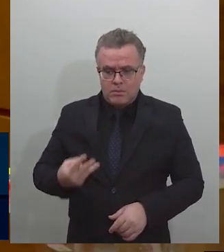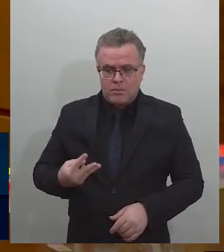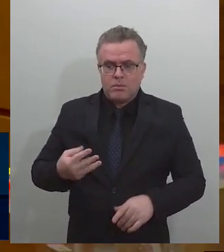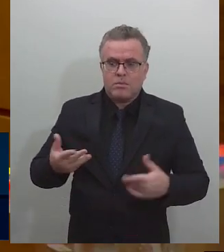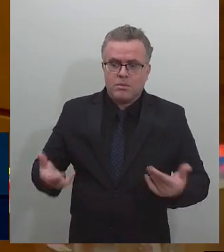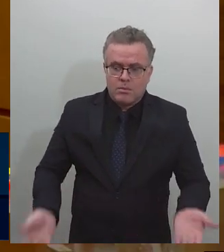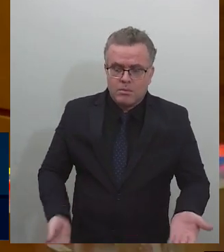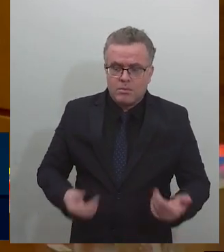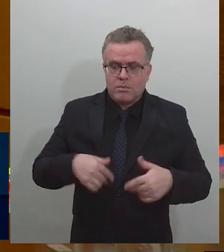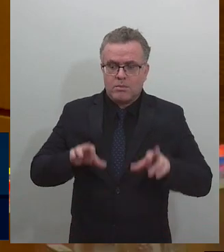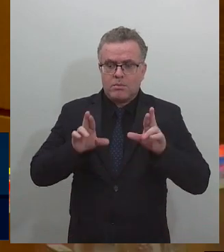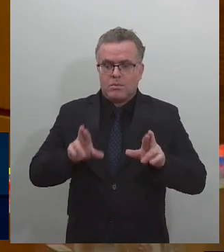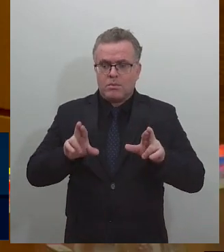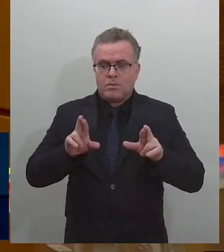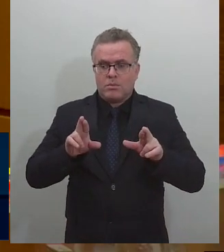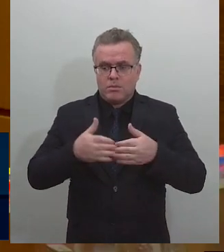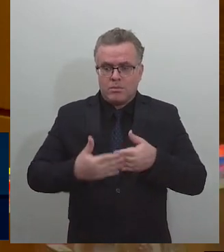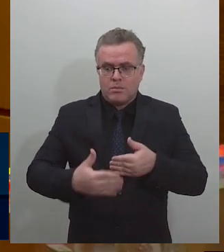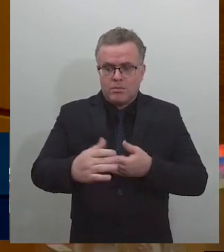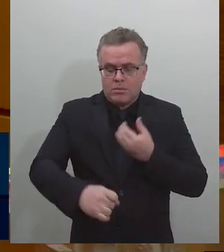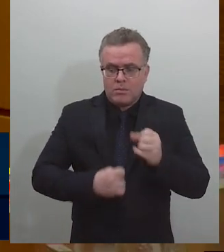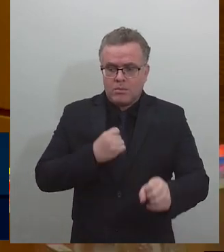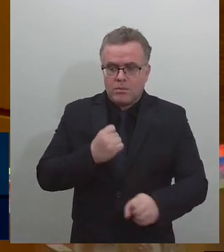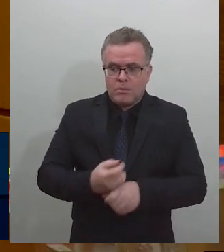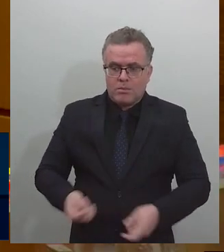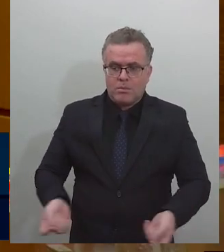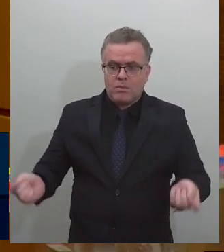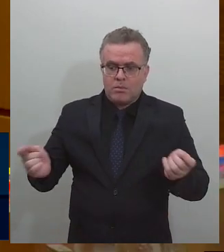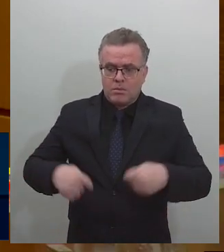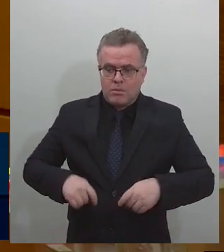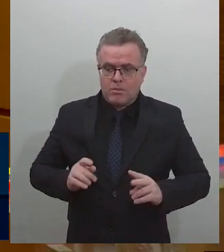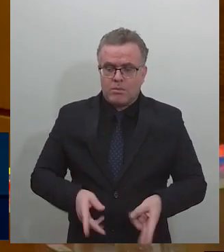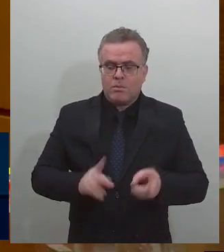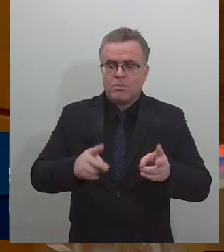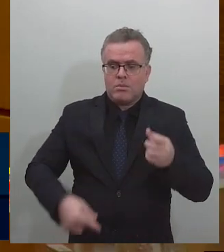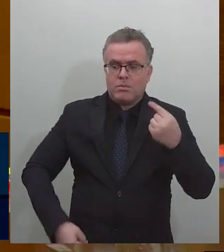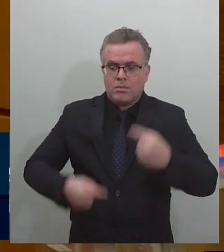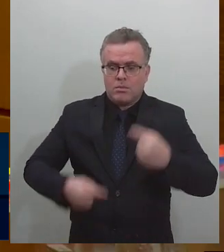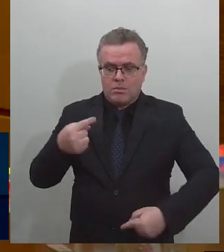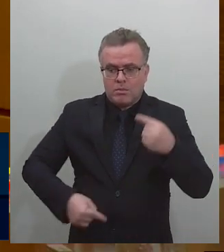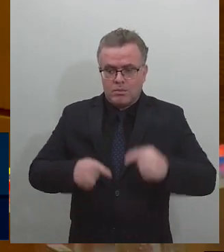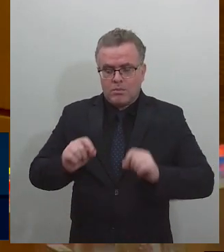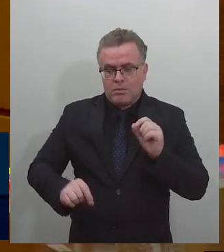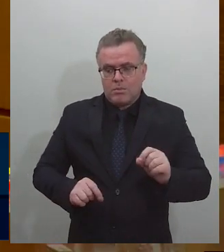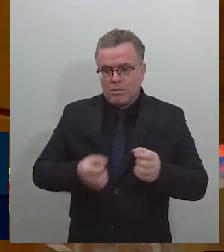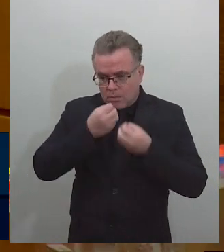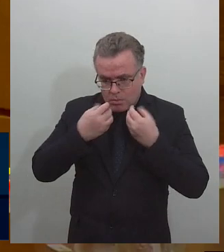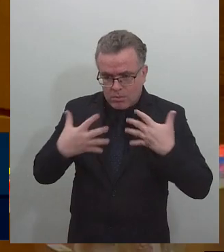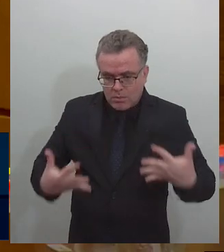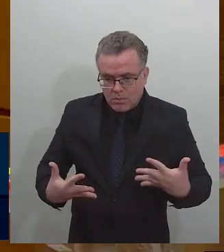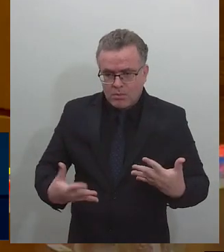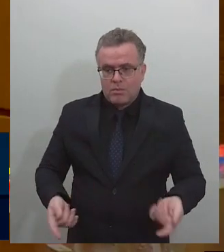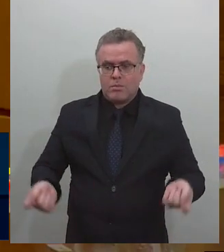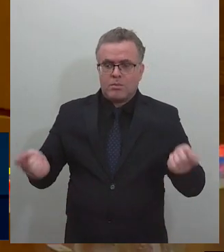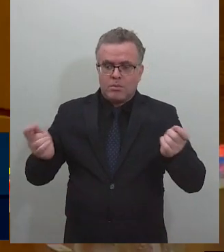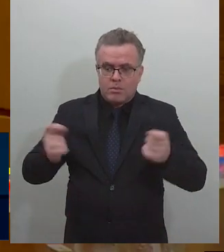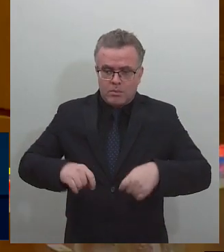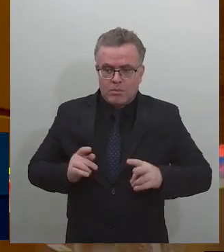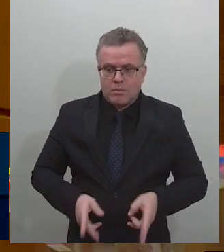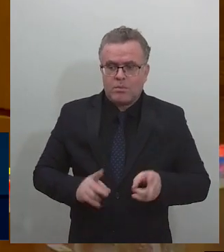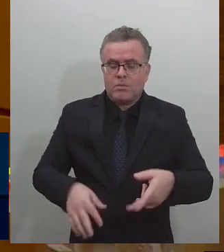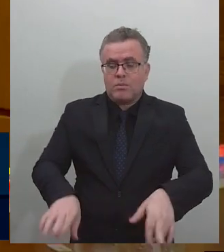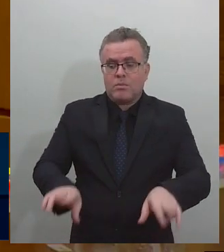gente possa, né, ter discussões assertivas e que a gente possa, espero, né, que o